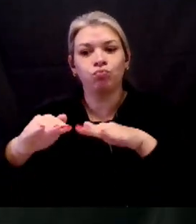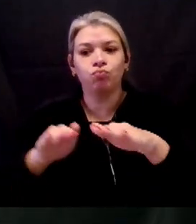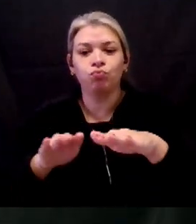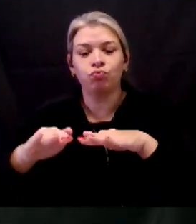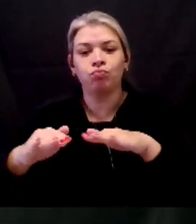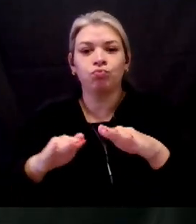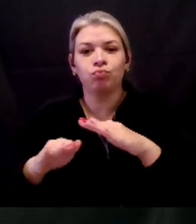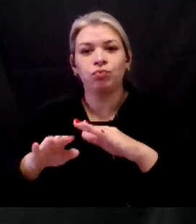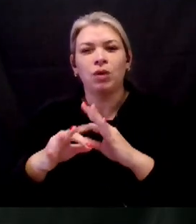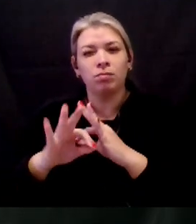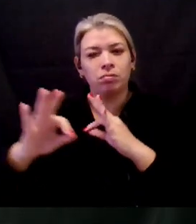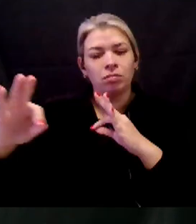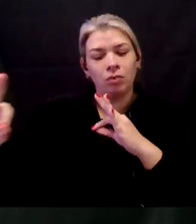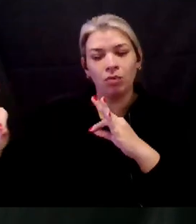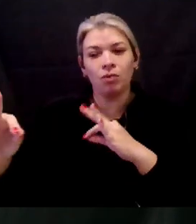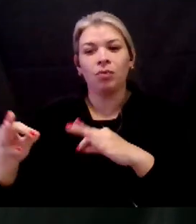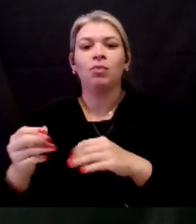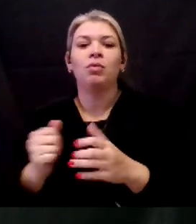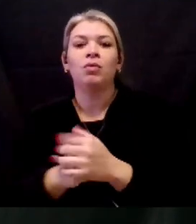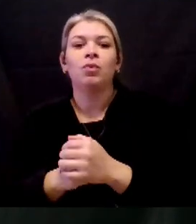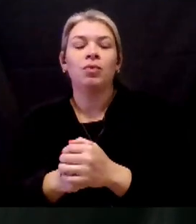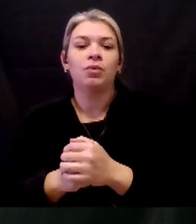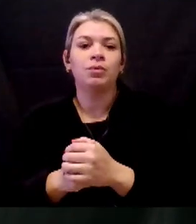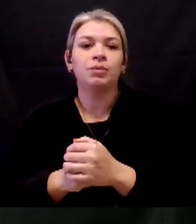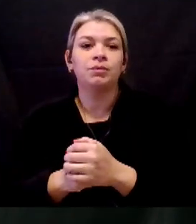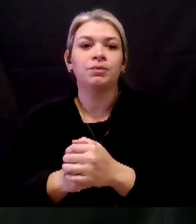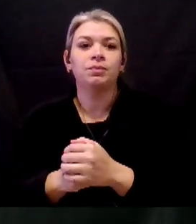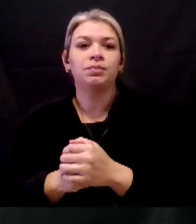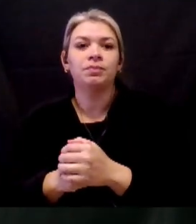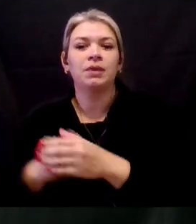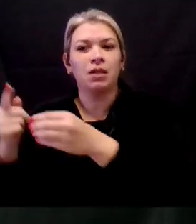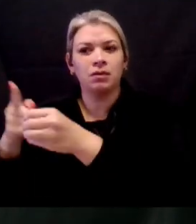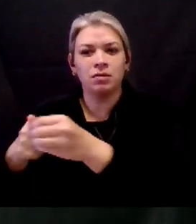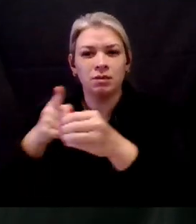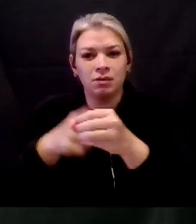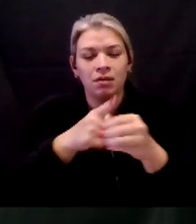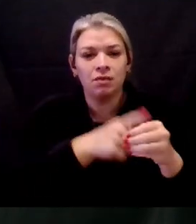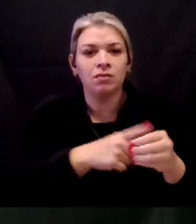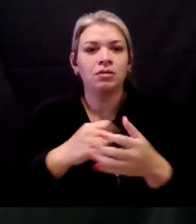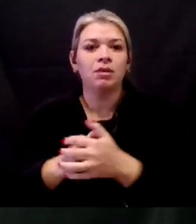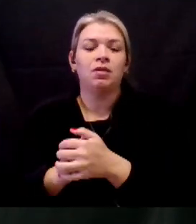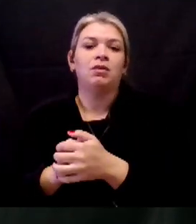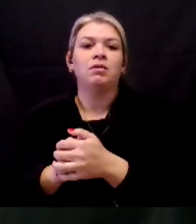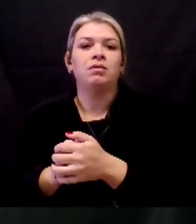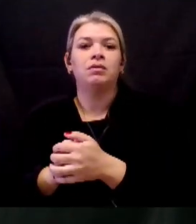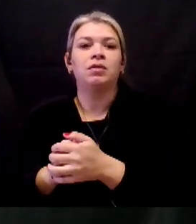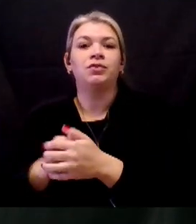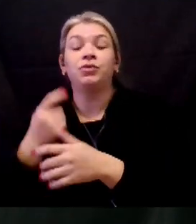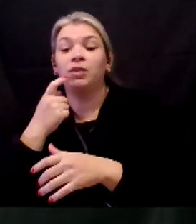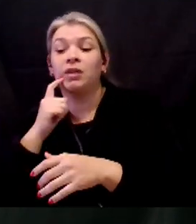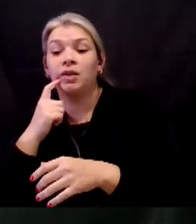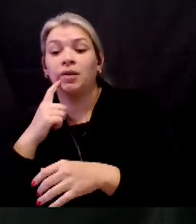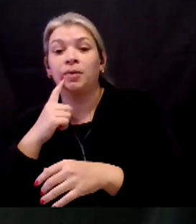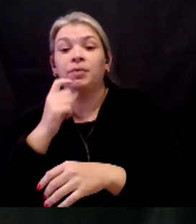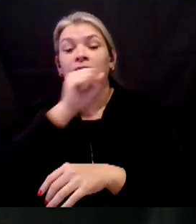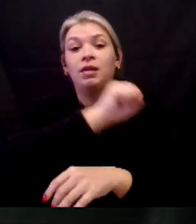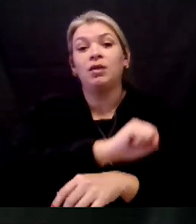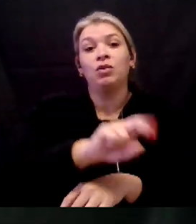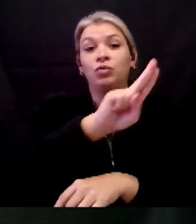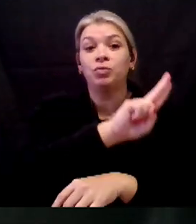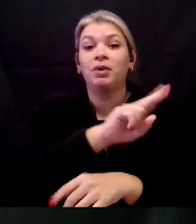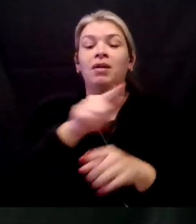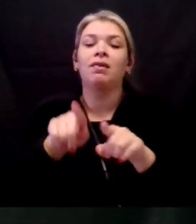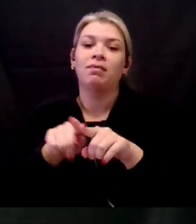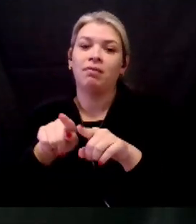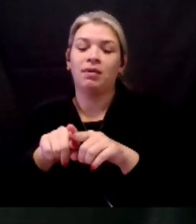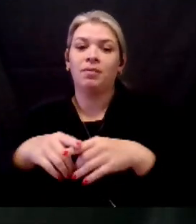que está prevista para passar por Campinas, Paulínia e Sumaré. O grupo deve atuar em conjunto com a sociedade civil na